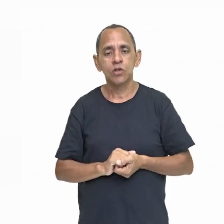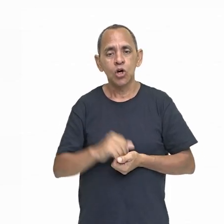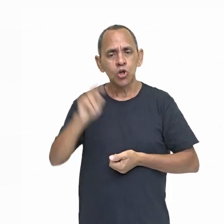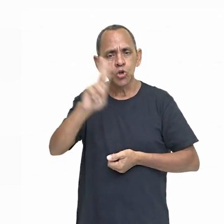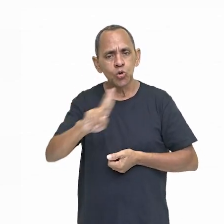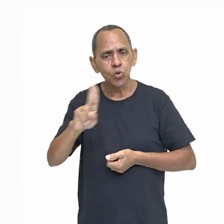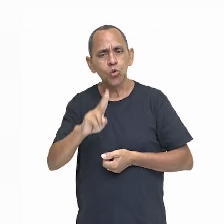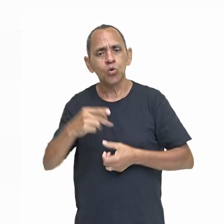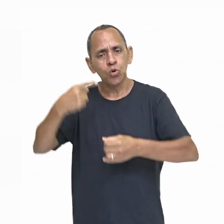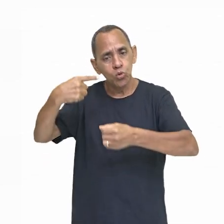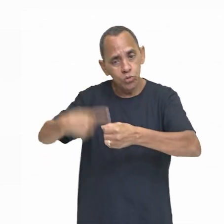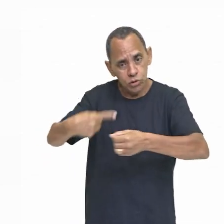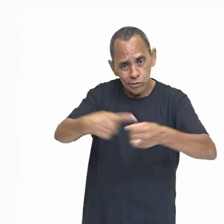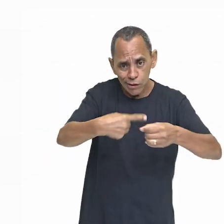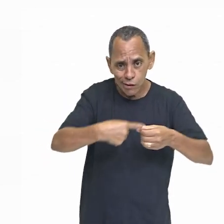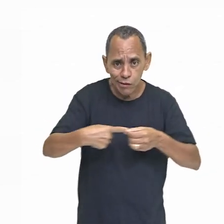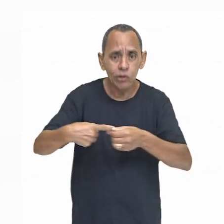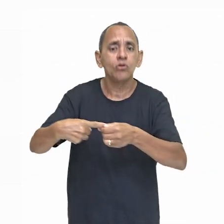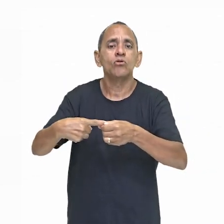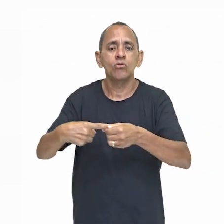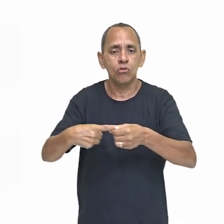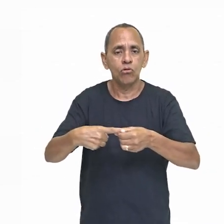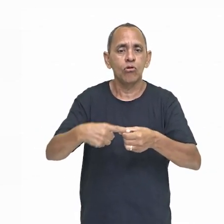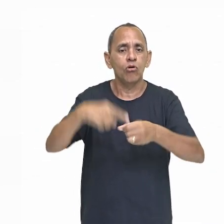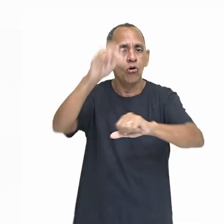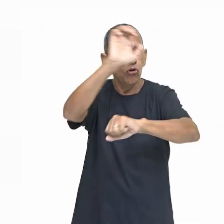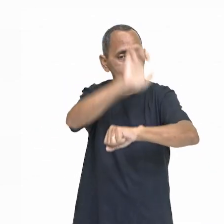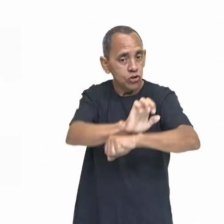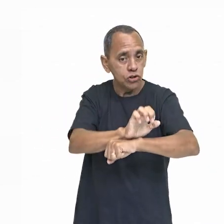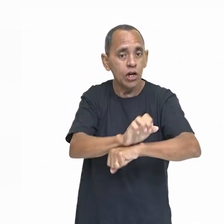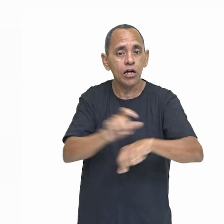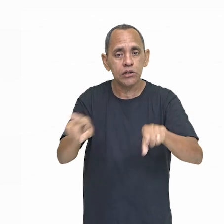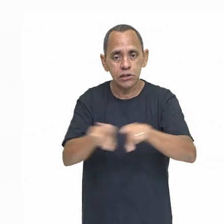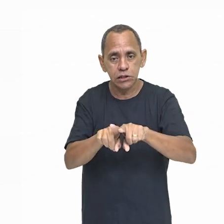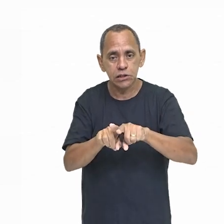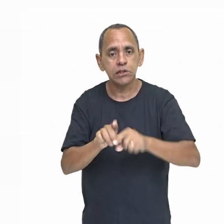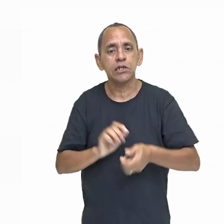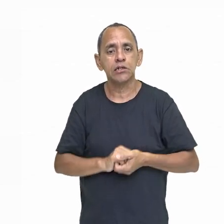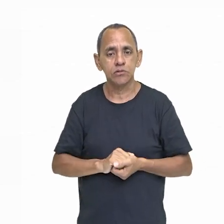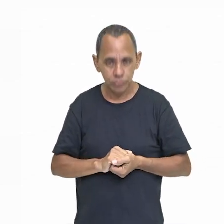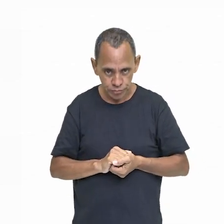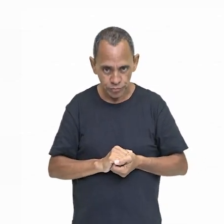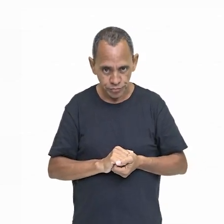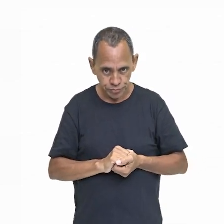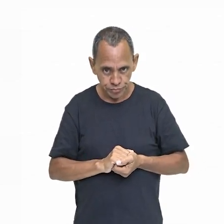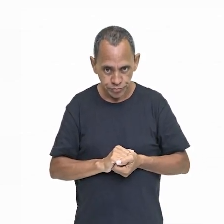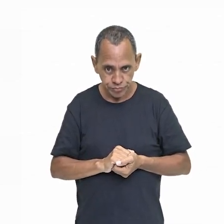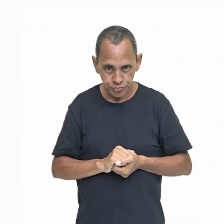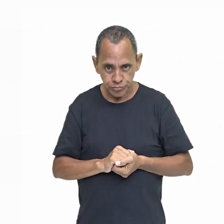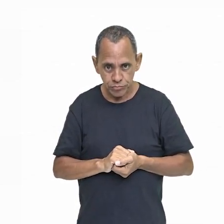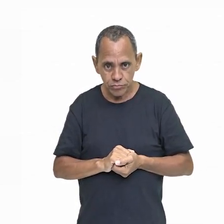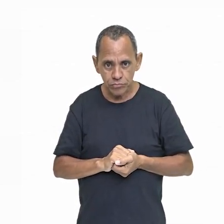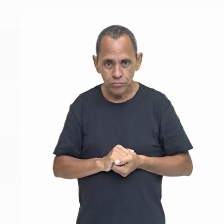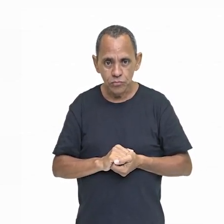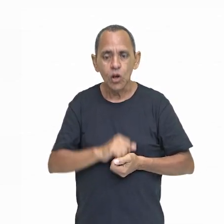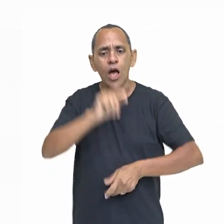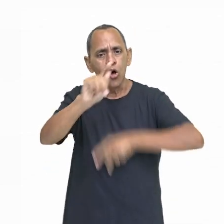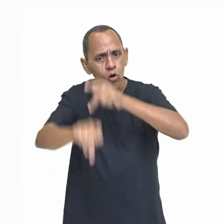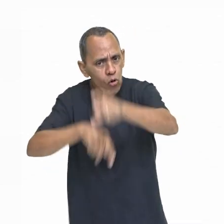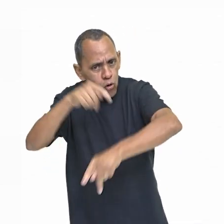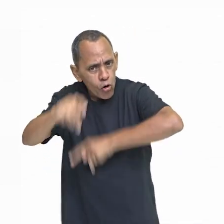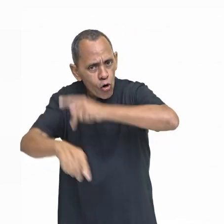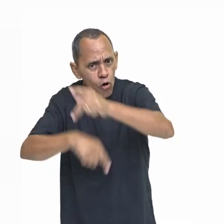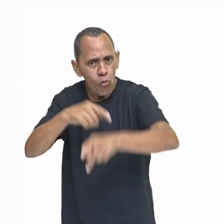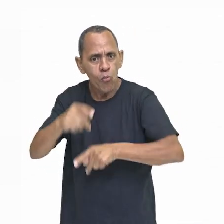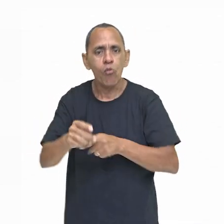do amplo apoio das maiorias. Sempre os líderes considerados populistas,